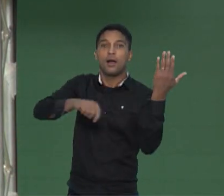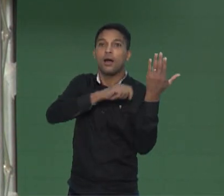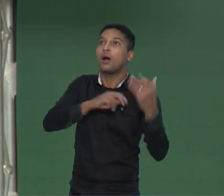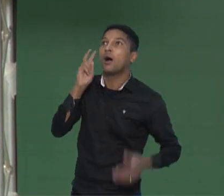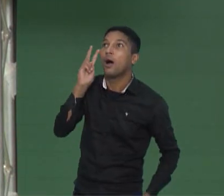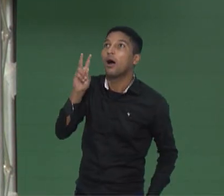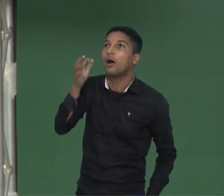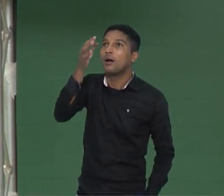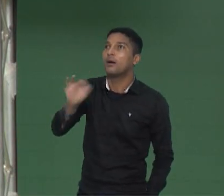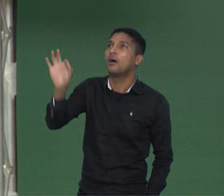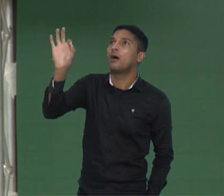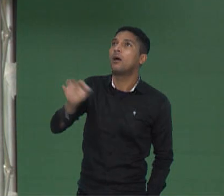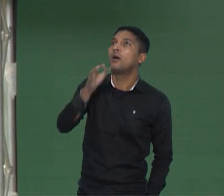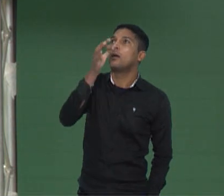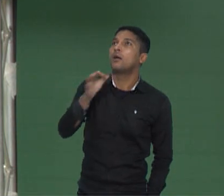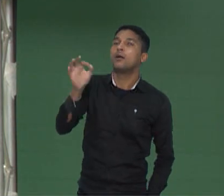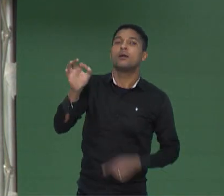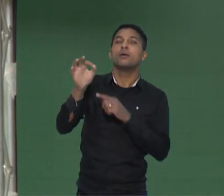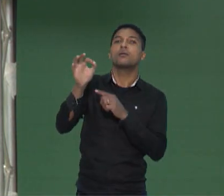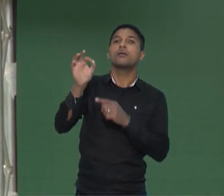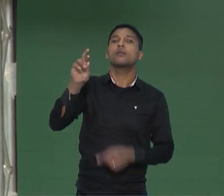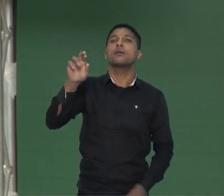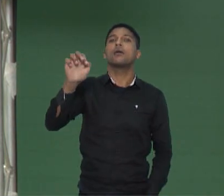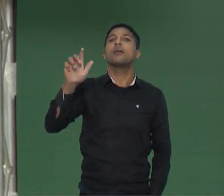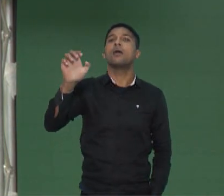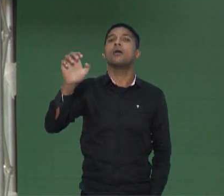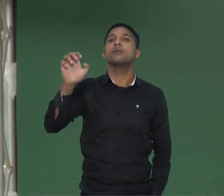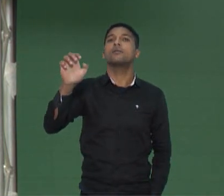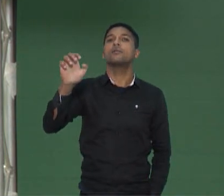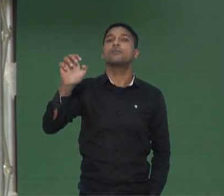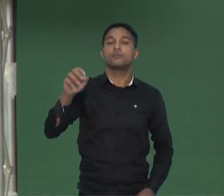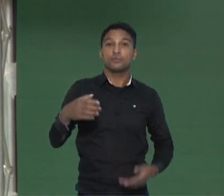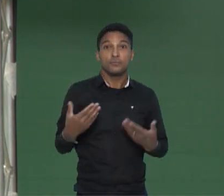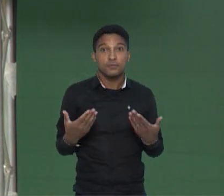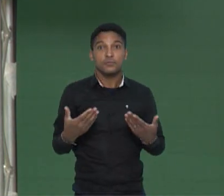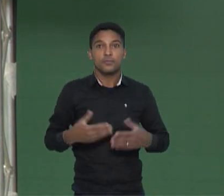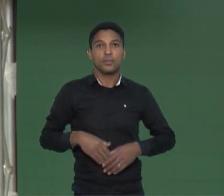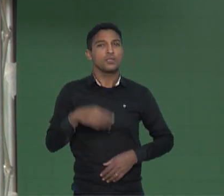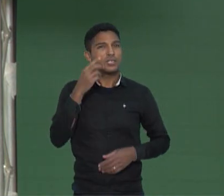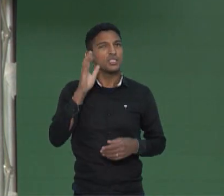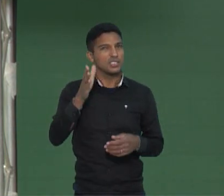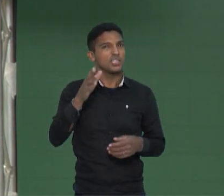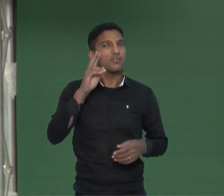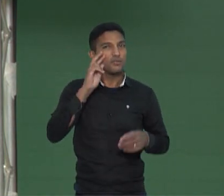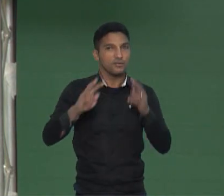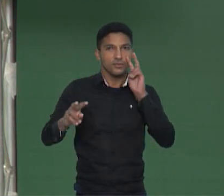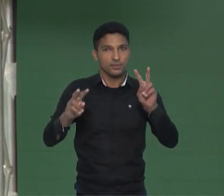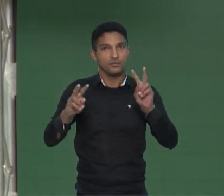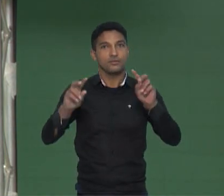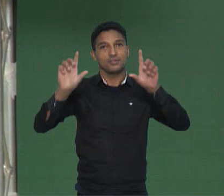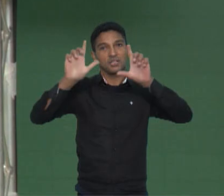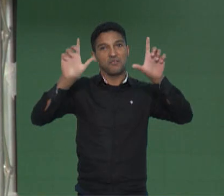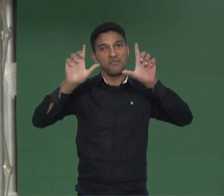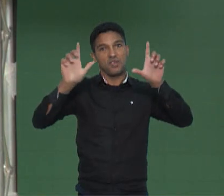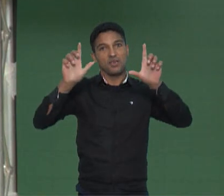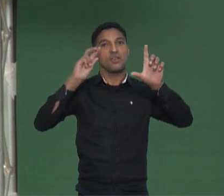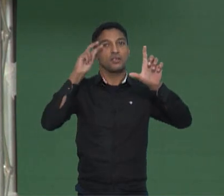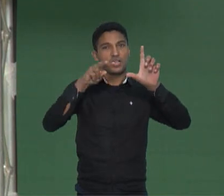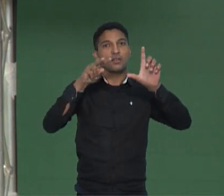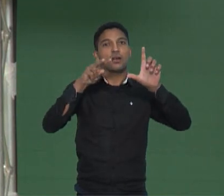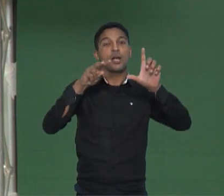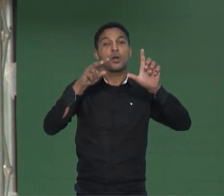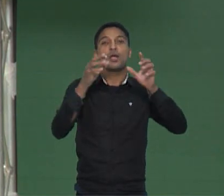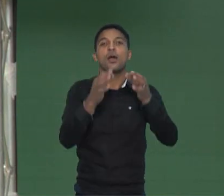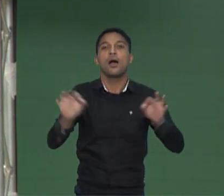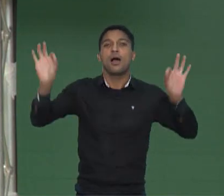além disso, ele é um exemplo de superação humana, porque ele tem algumas dificuldades que não